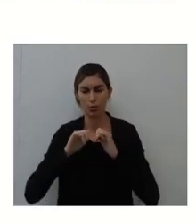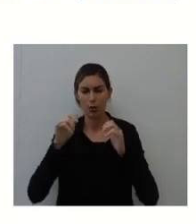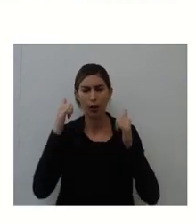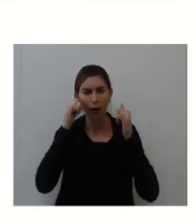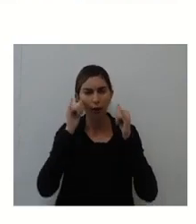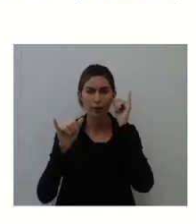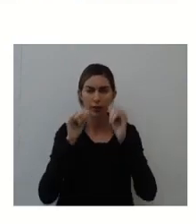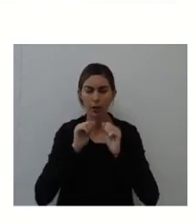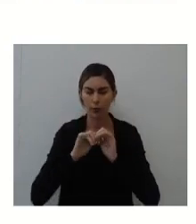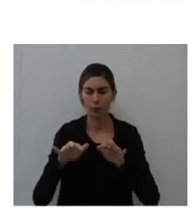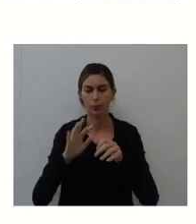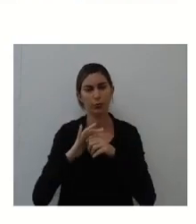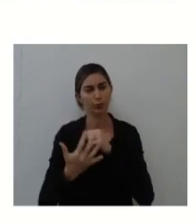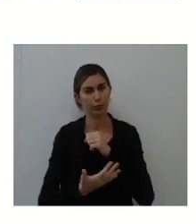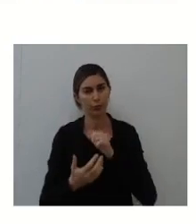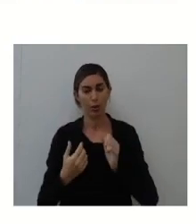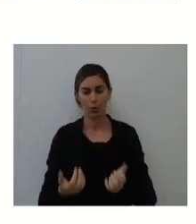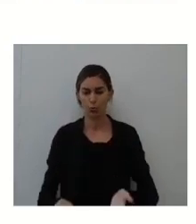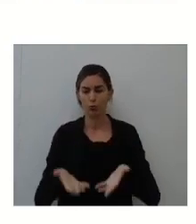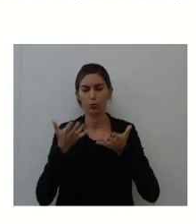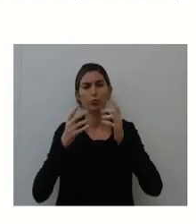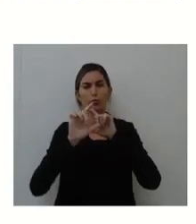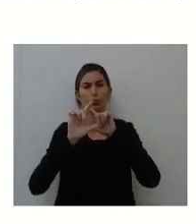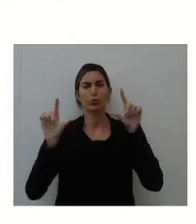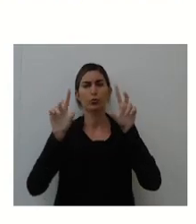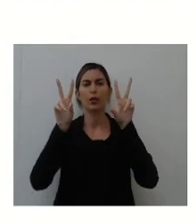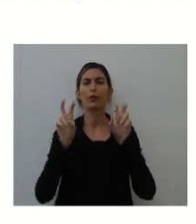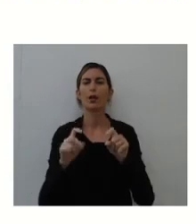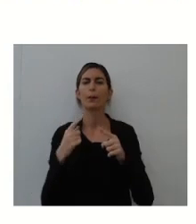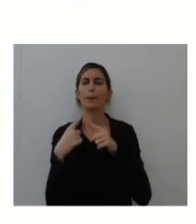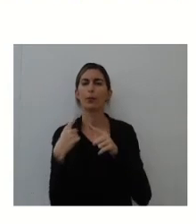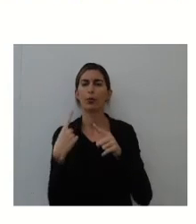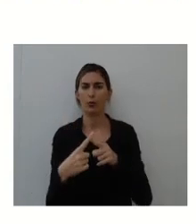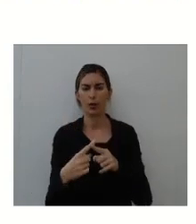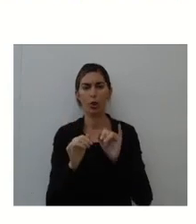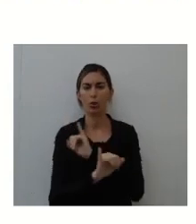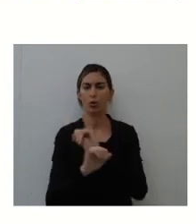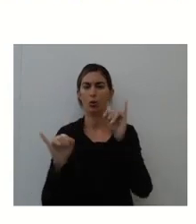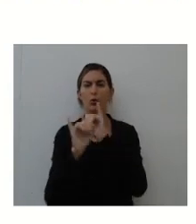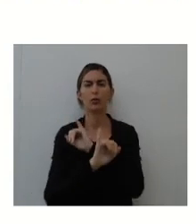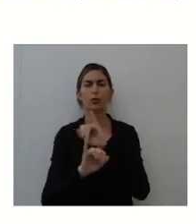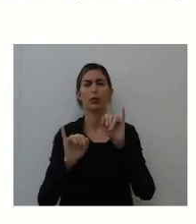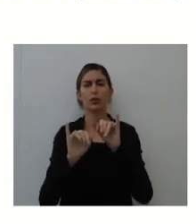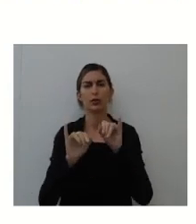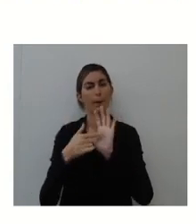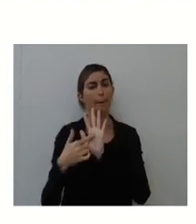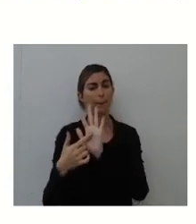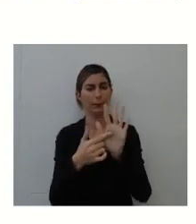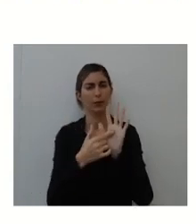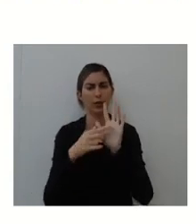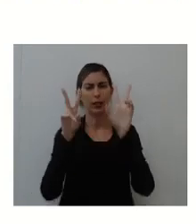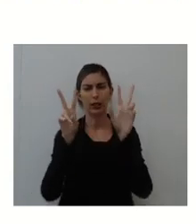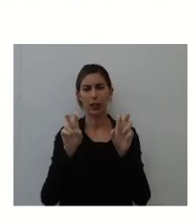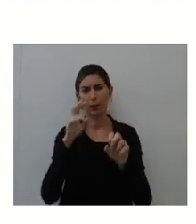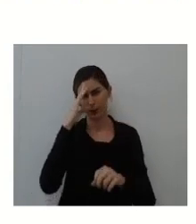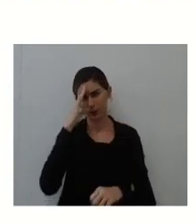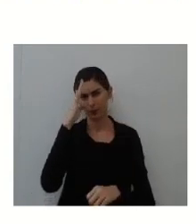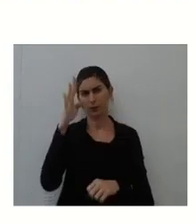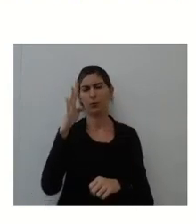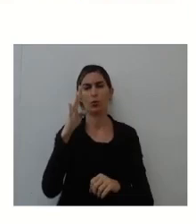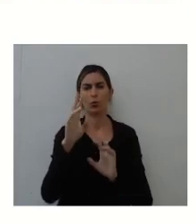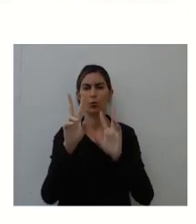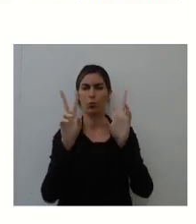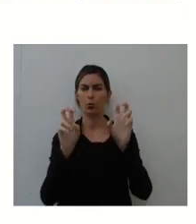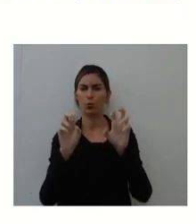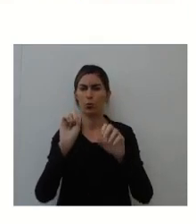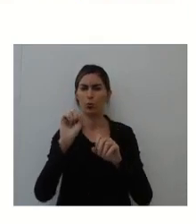eu destaquei, não é o título? O título é na notícia quem vai te dar o tema principal, ou seja, o